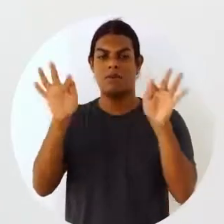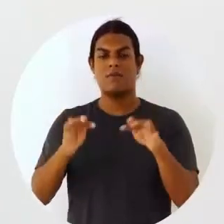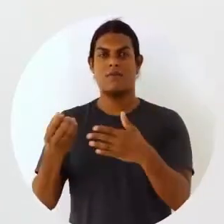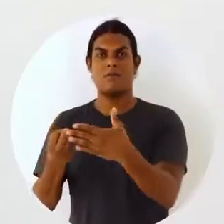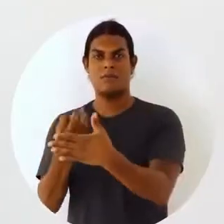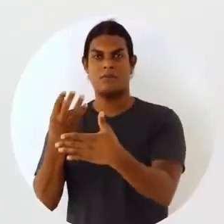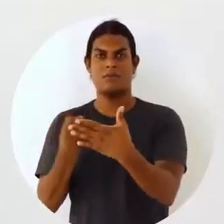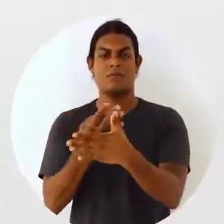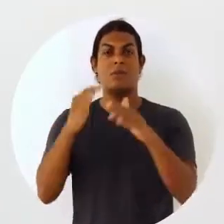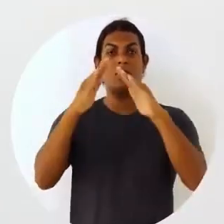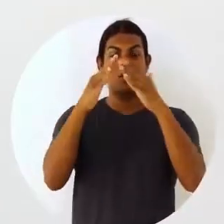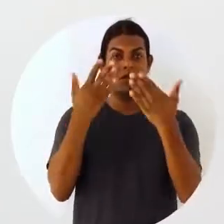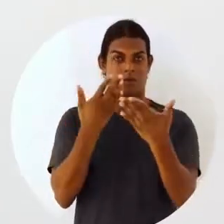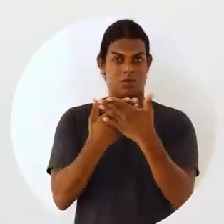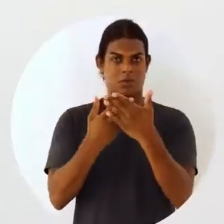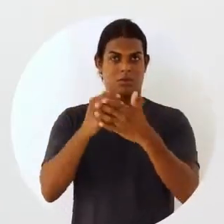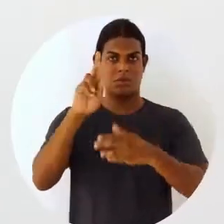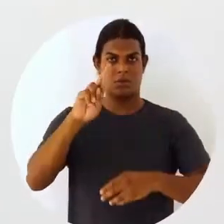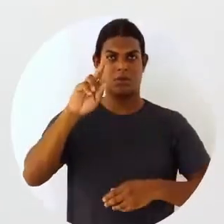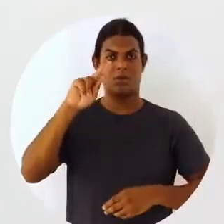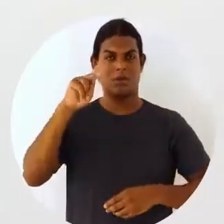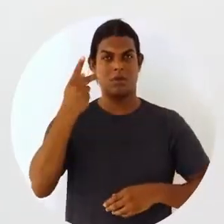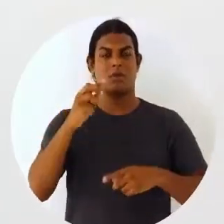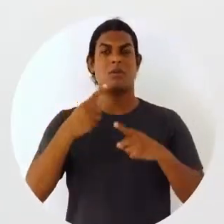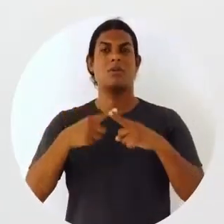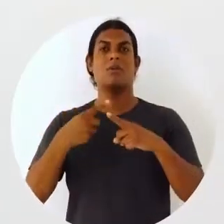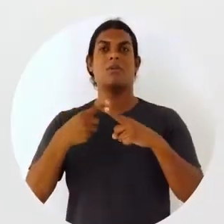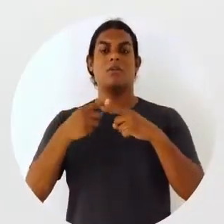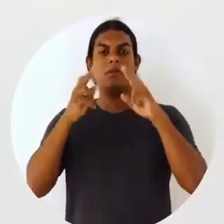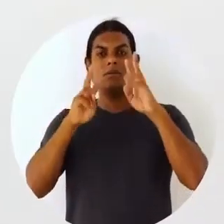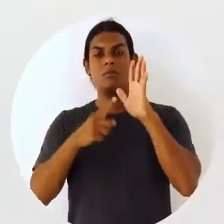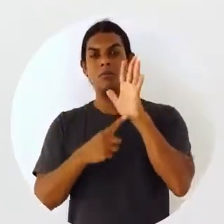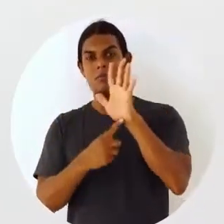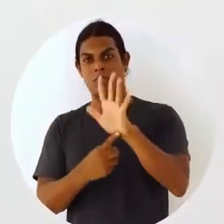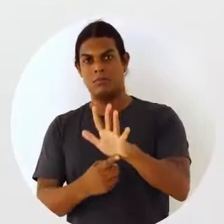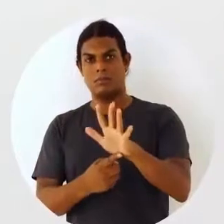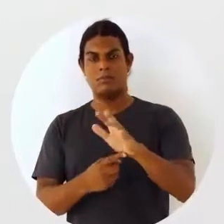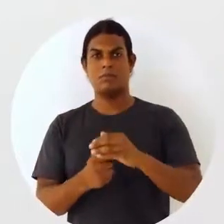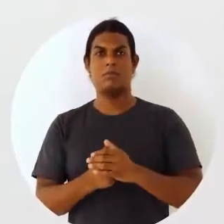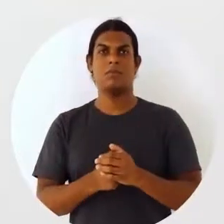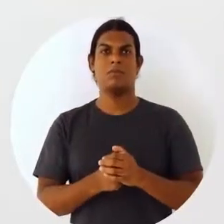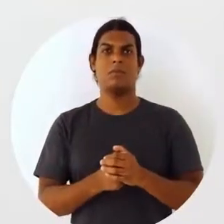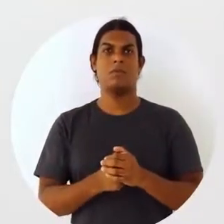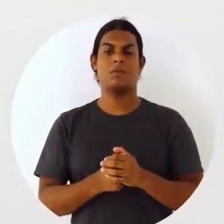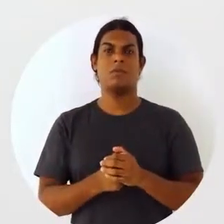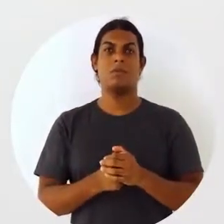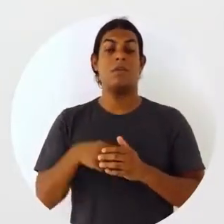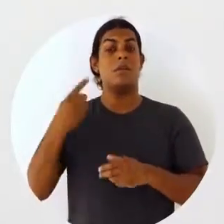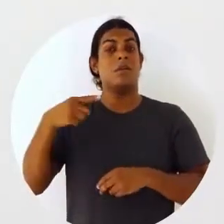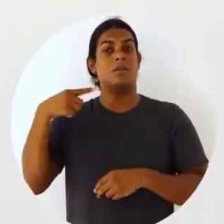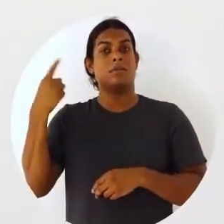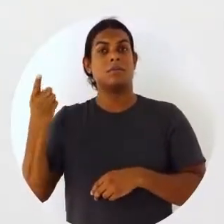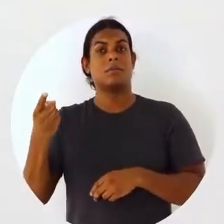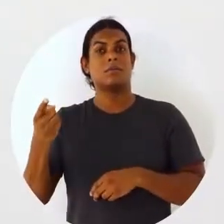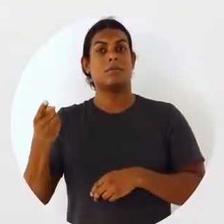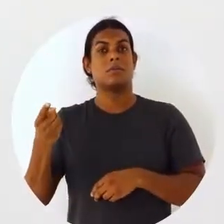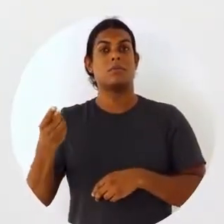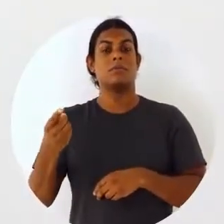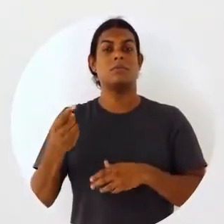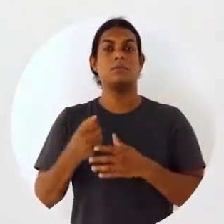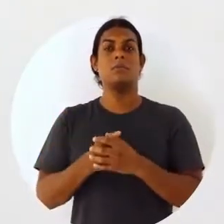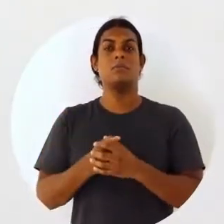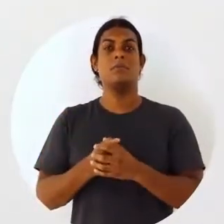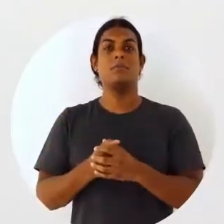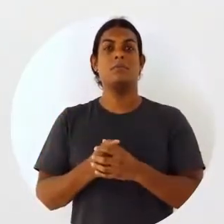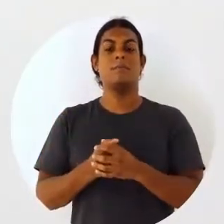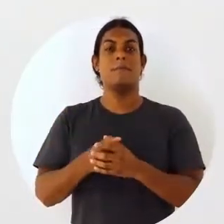Escola de Relações Humanas, ela também trouxe uma perspectiva interessante, que é, a partir do momento que os indivíduos eles precisam